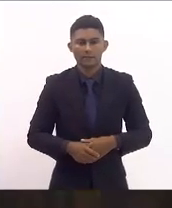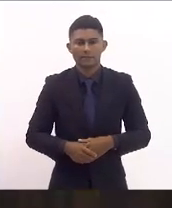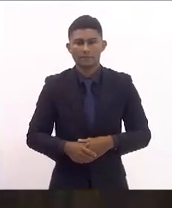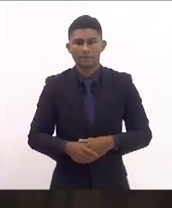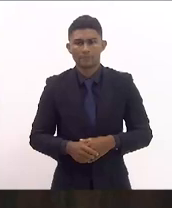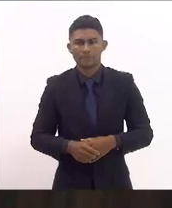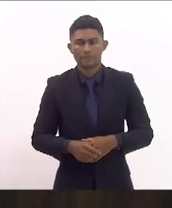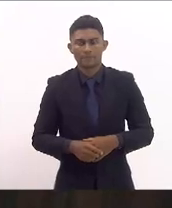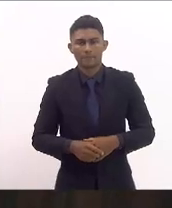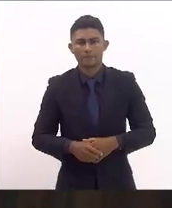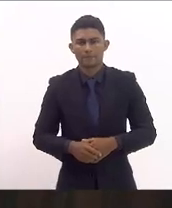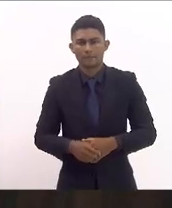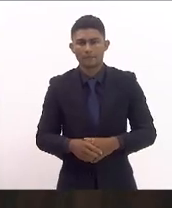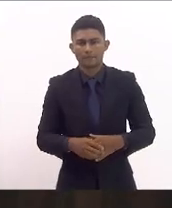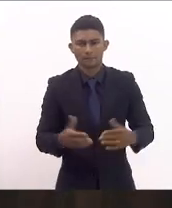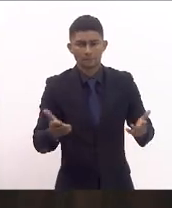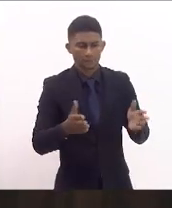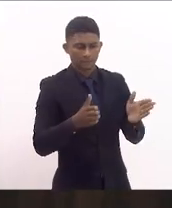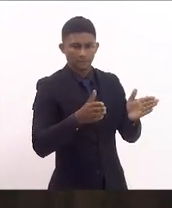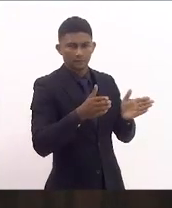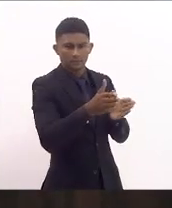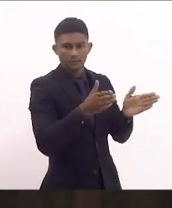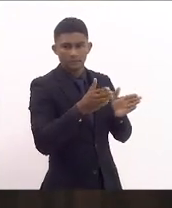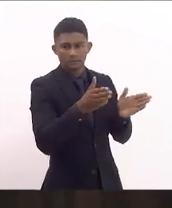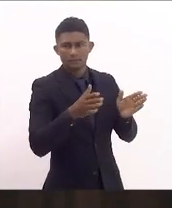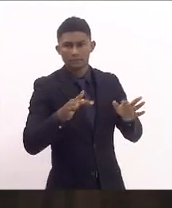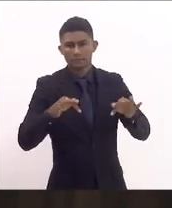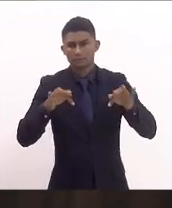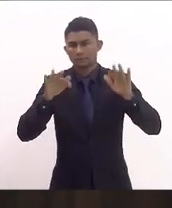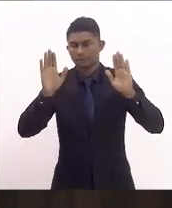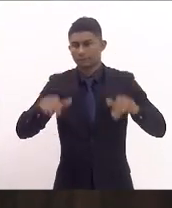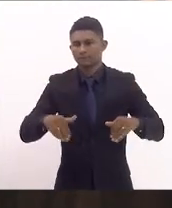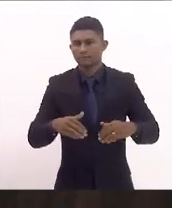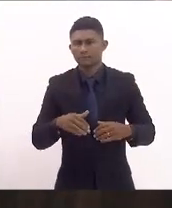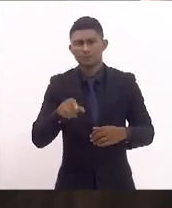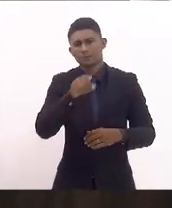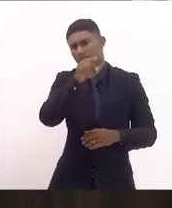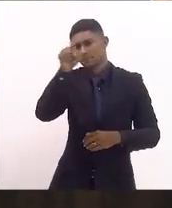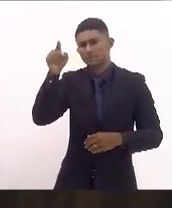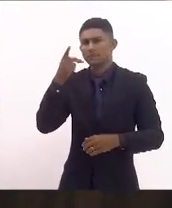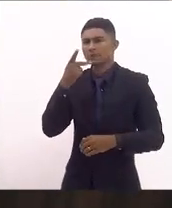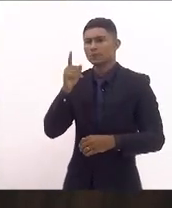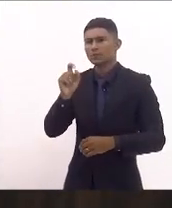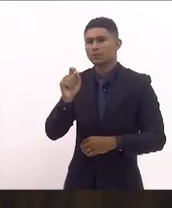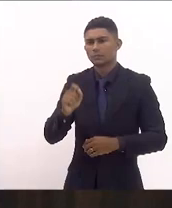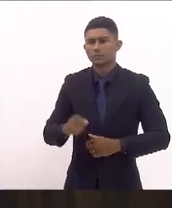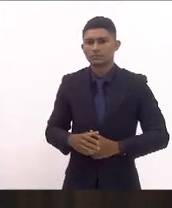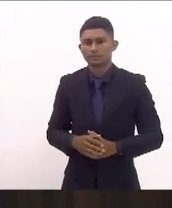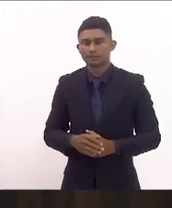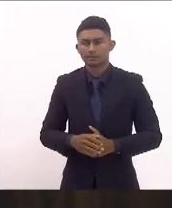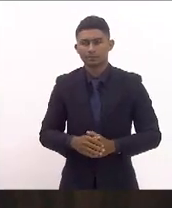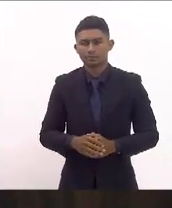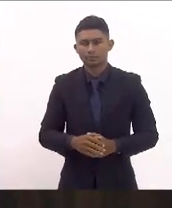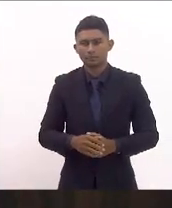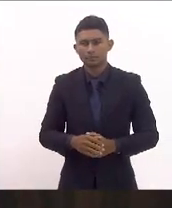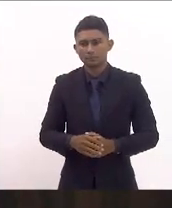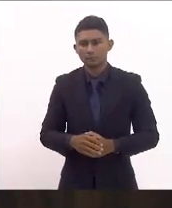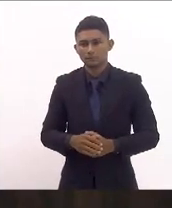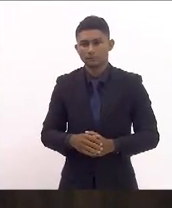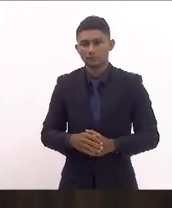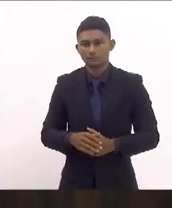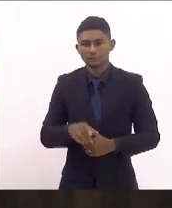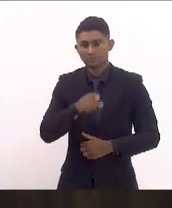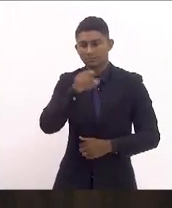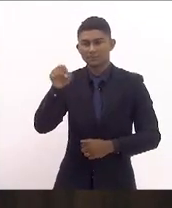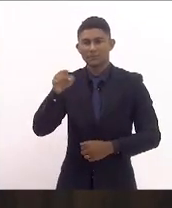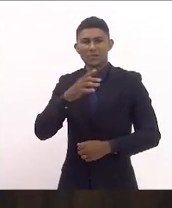e passa-se ao expediente final tá tá tão dizendo aqui que eu gostava de